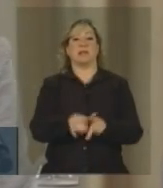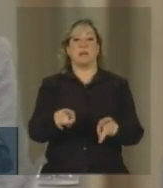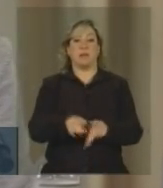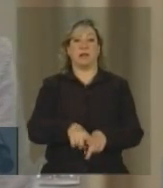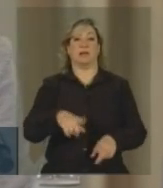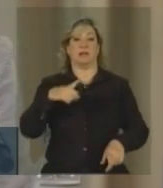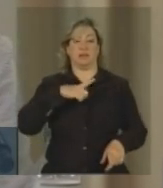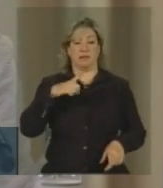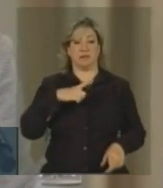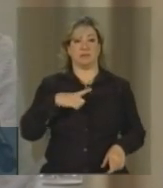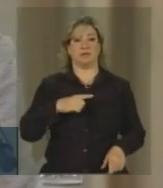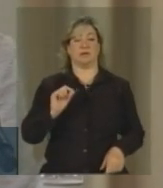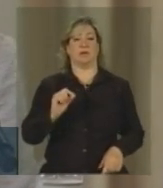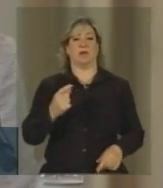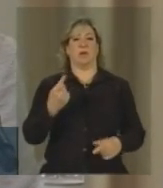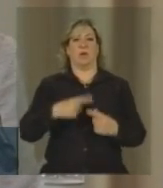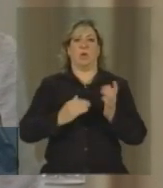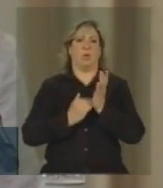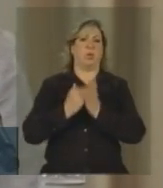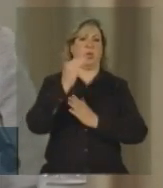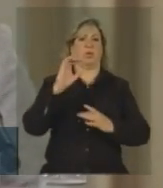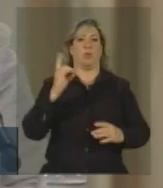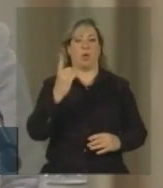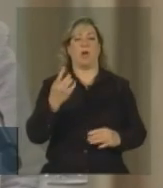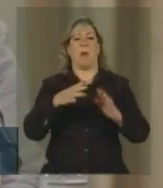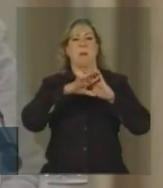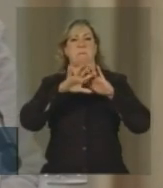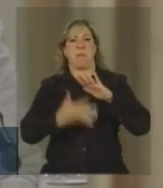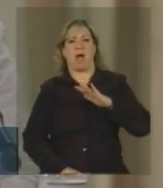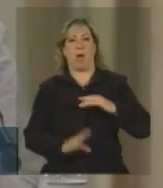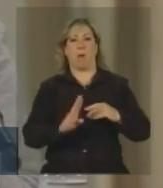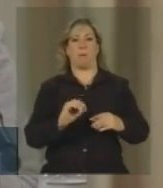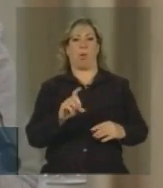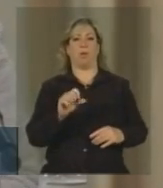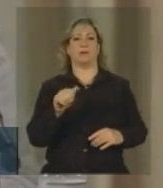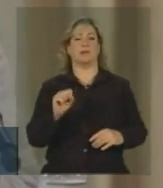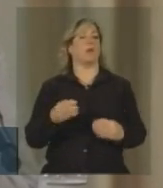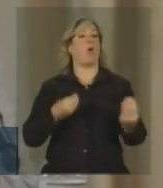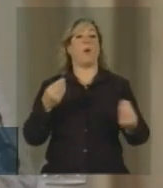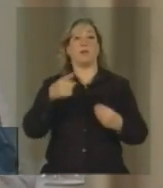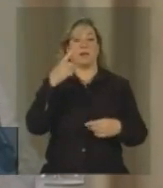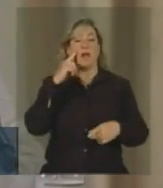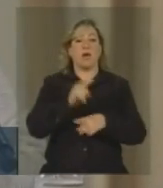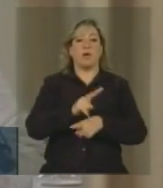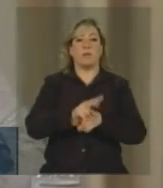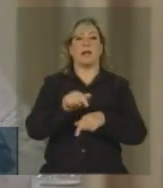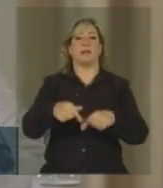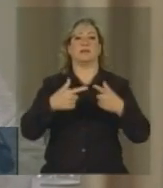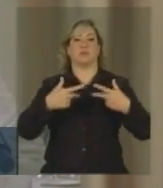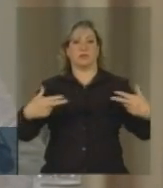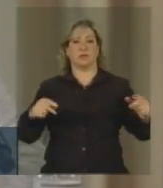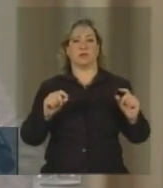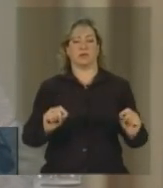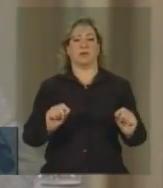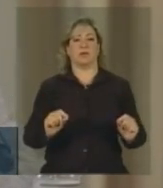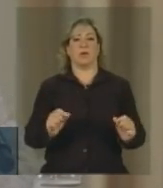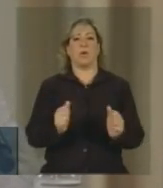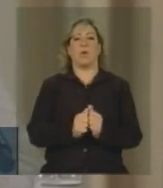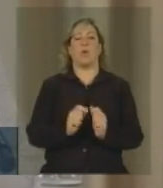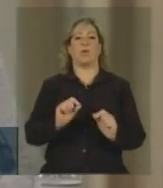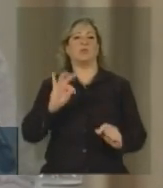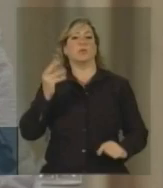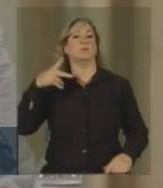importante com a disparada do dólar, a queda das bolsas. Queria saber como é que a senhora está acompanhando essa situação com